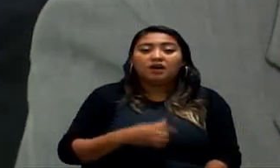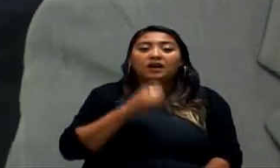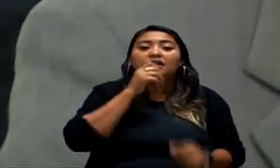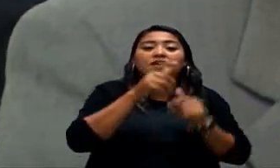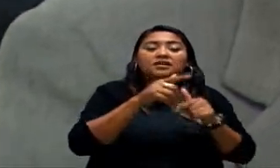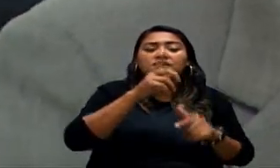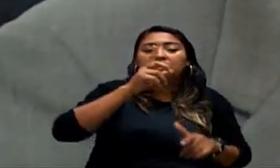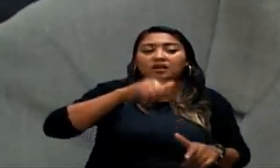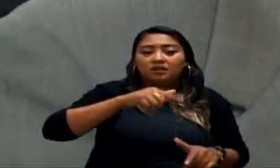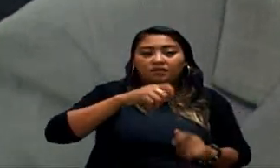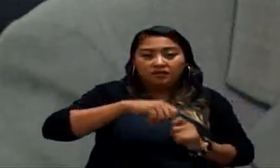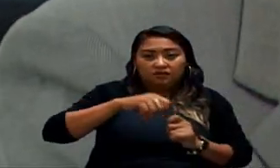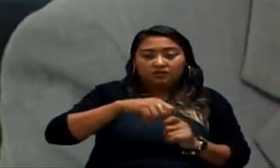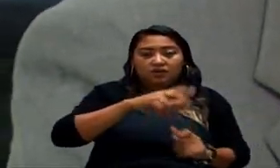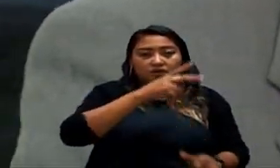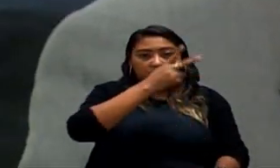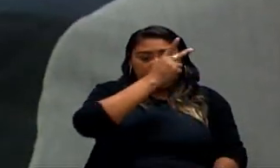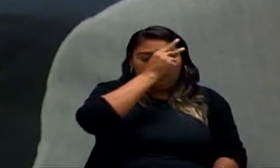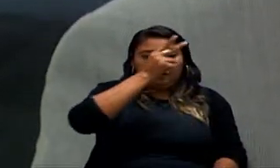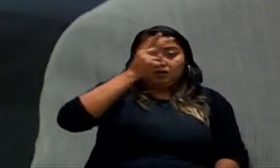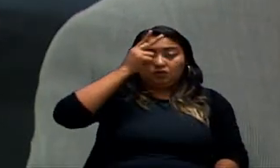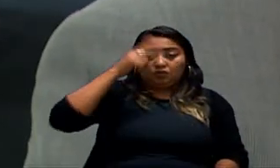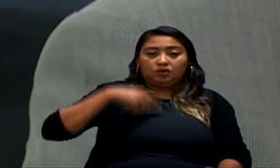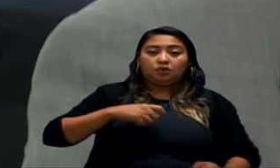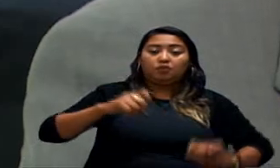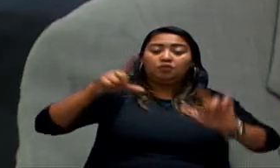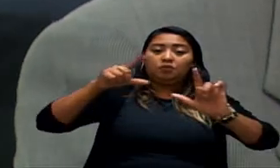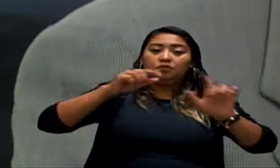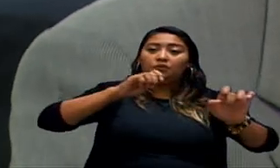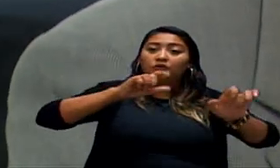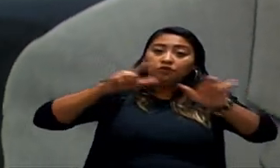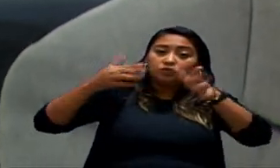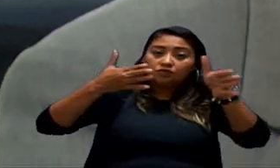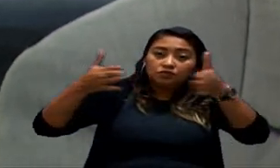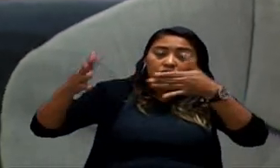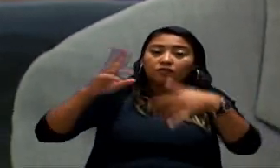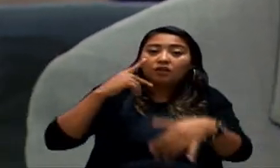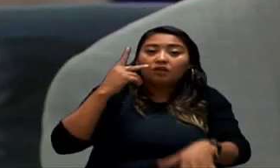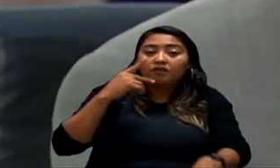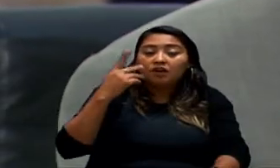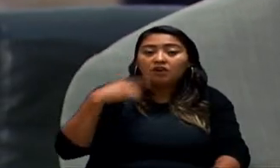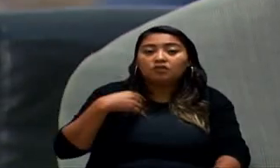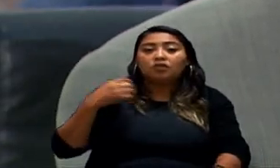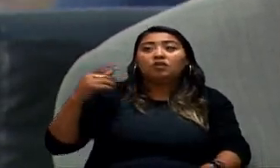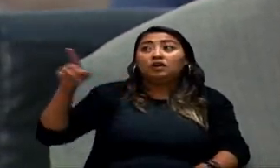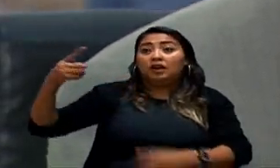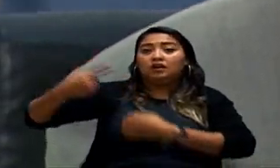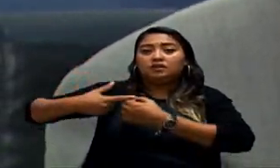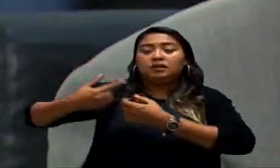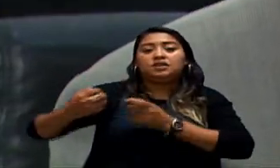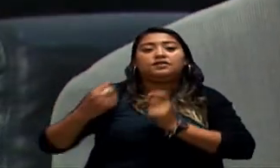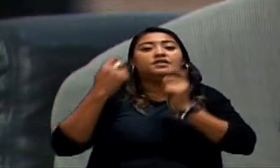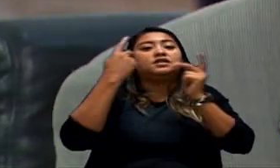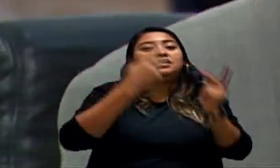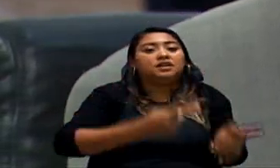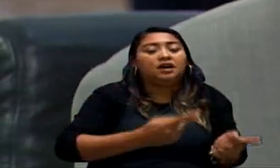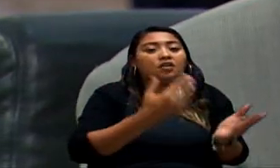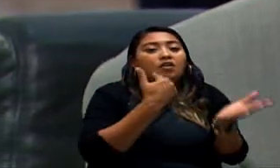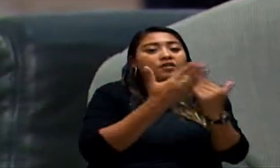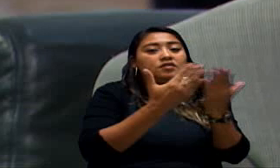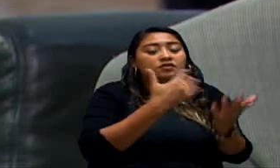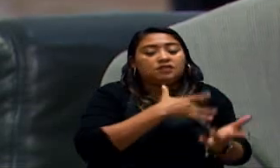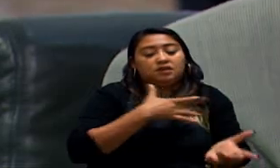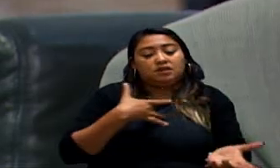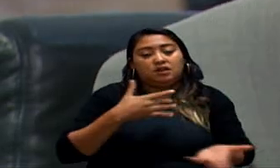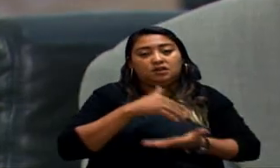faço. Recentemente, a prefeitura fez uma postagem falando que um vereador de uma cidade veio visitar, conversou com o secretário de